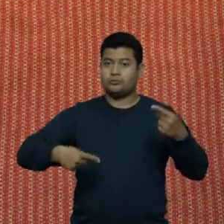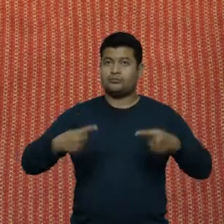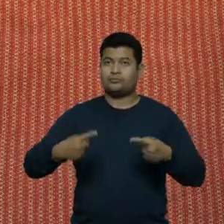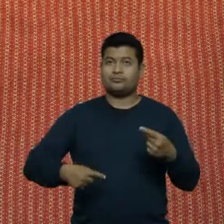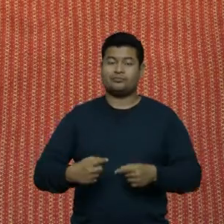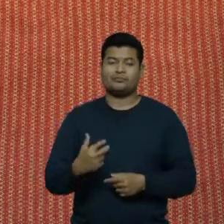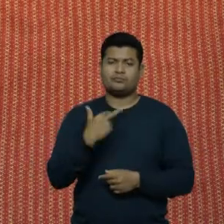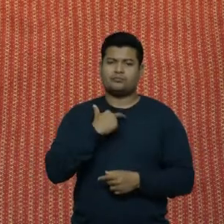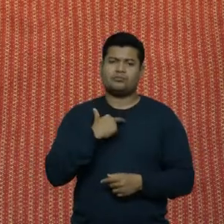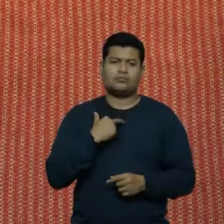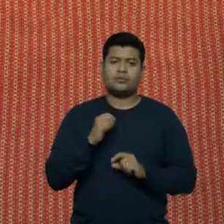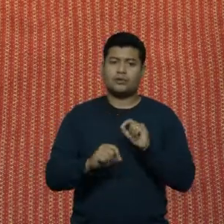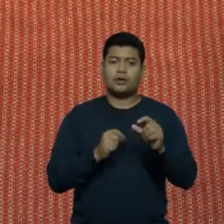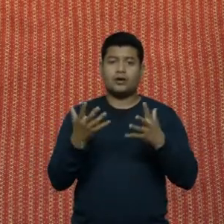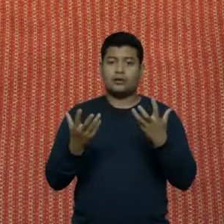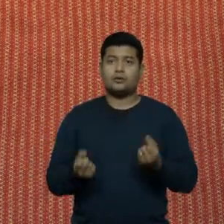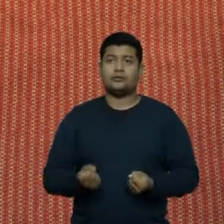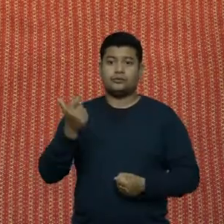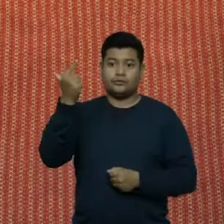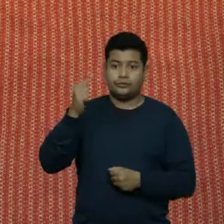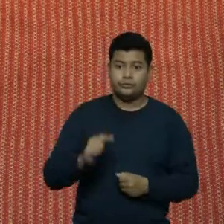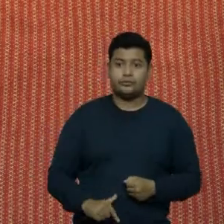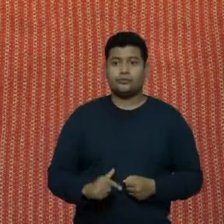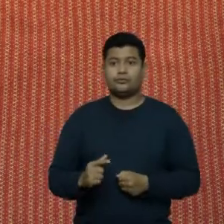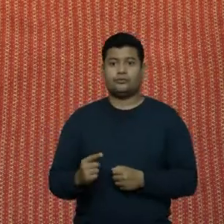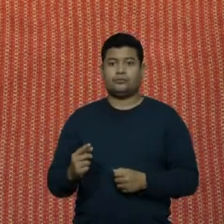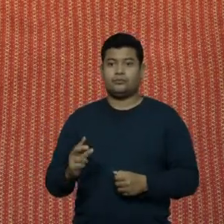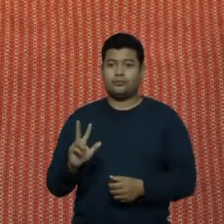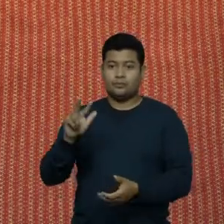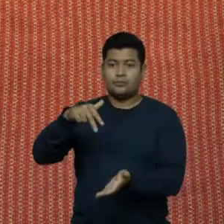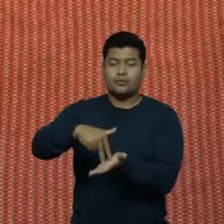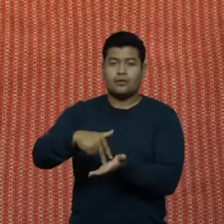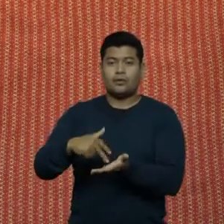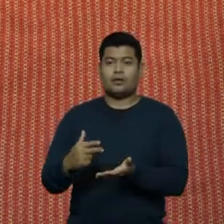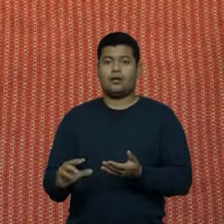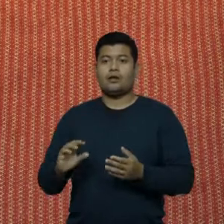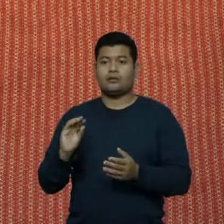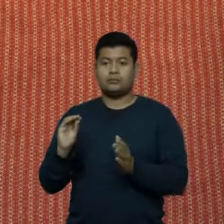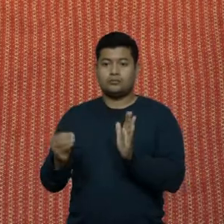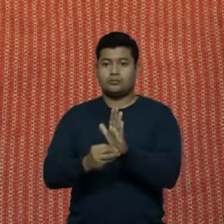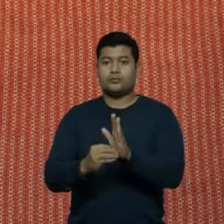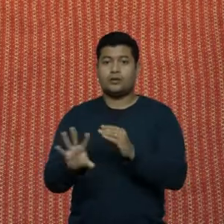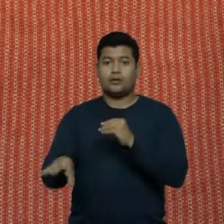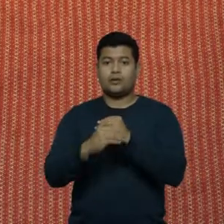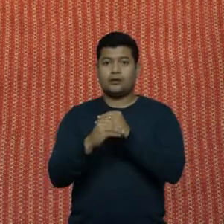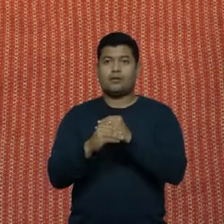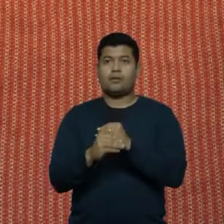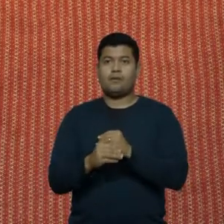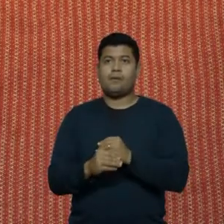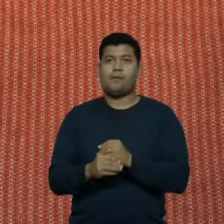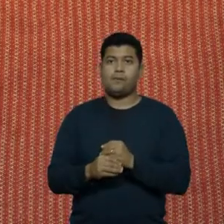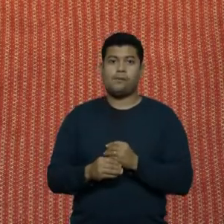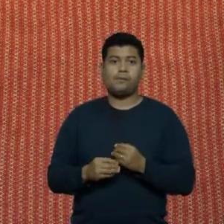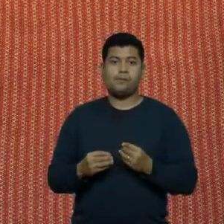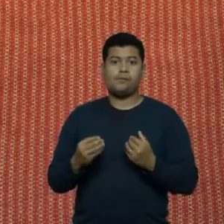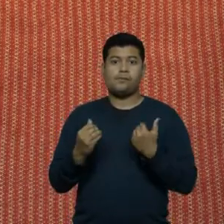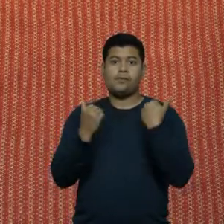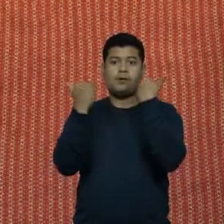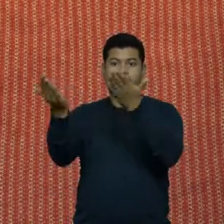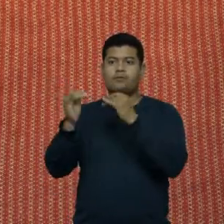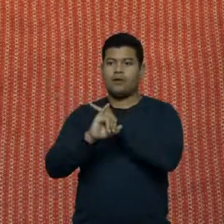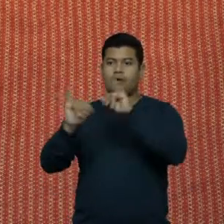não deve permitir é de novo hoje alguém vir aqui colocar emenda para jogar para a torcida